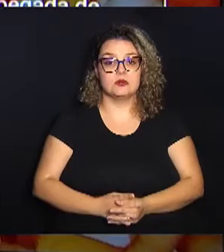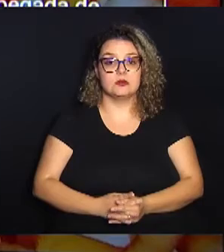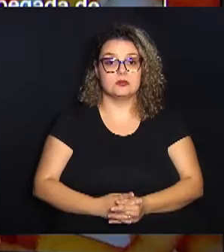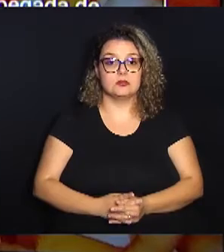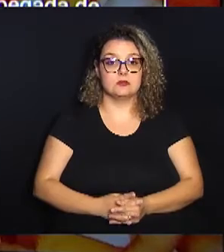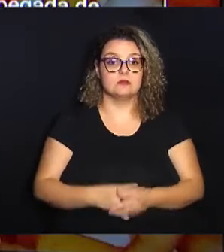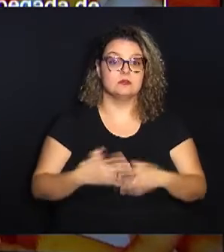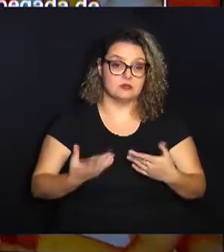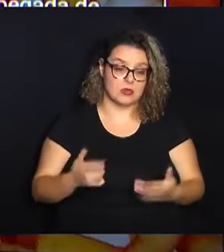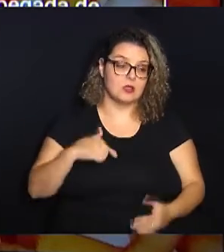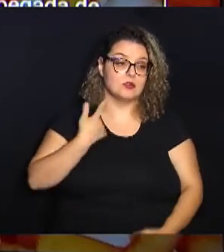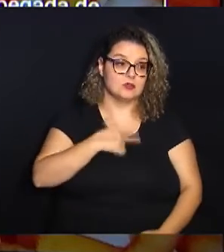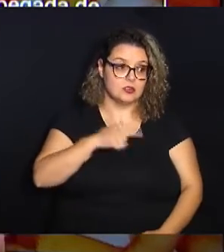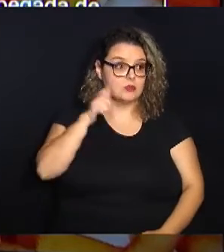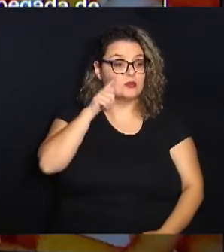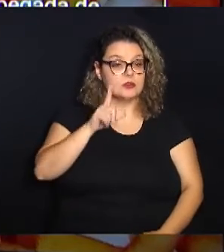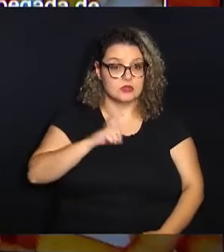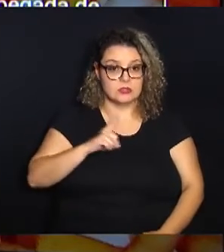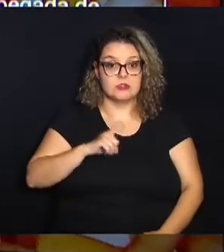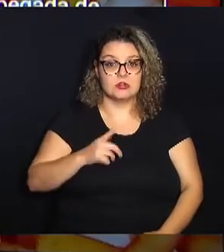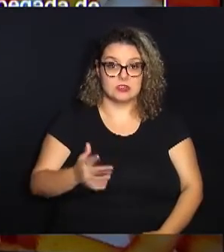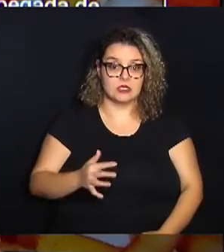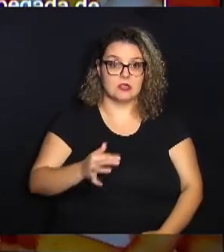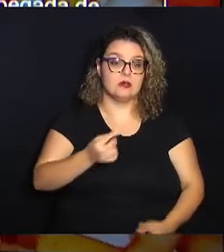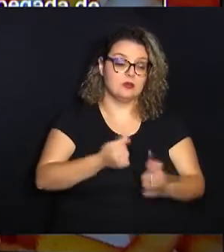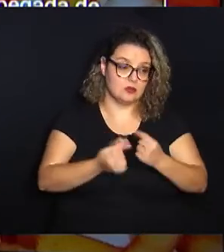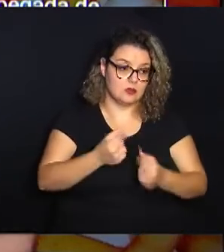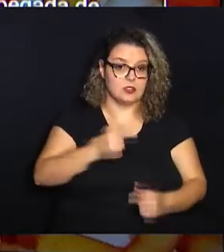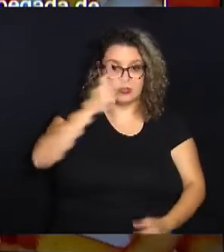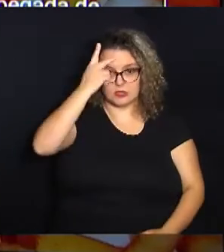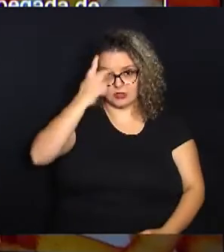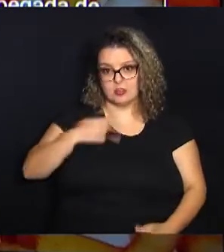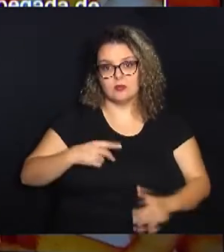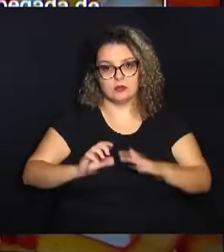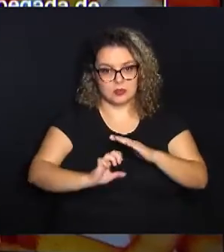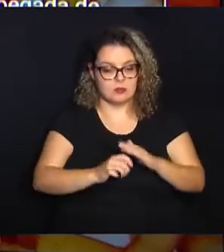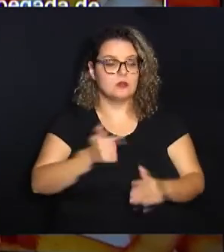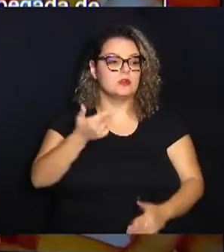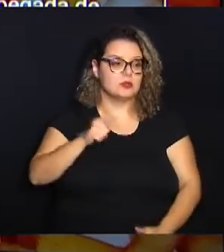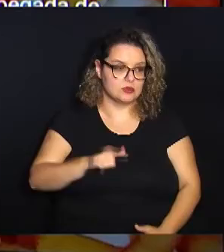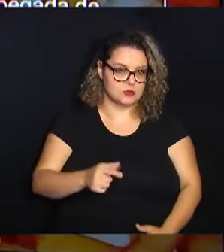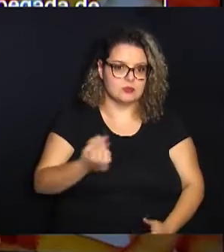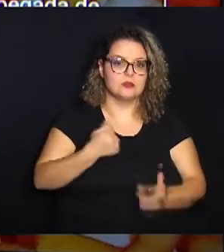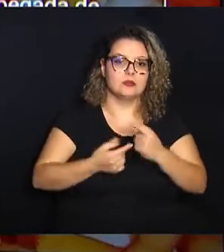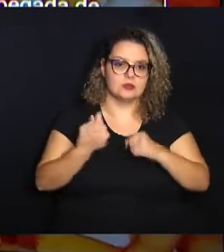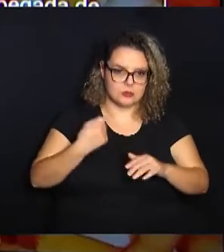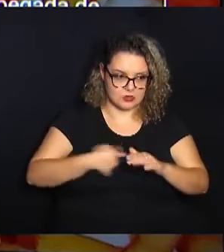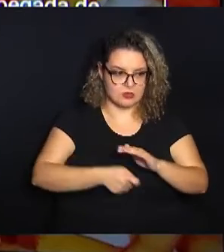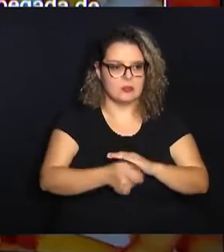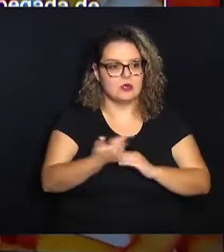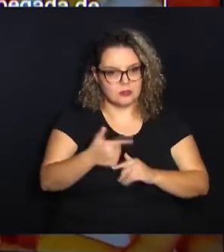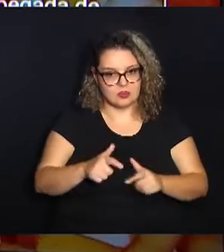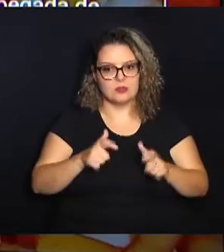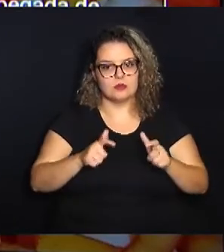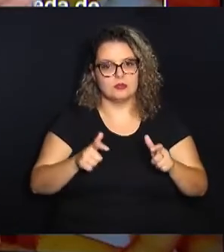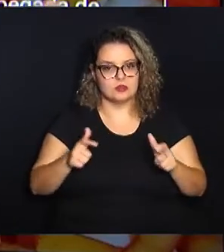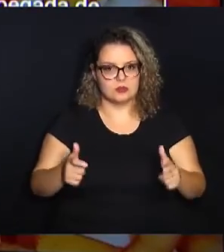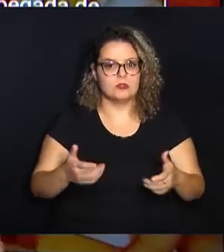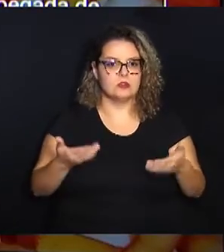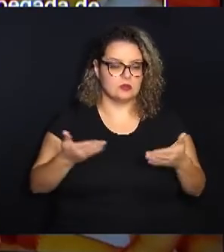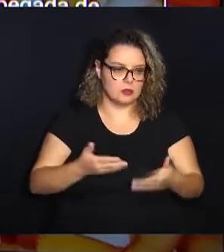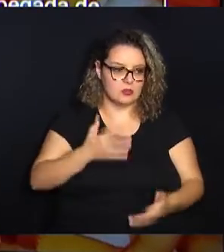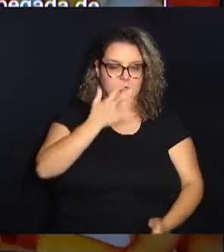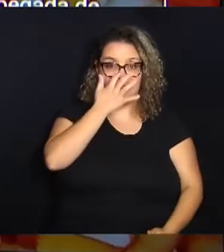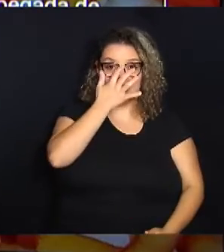a gente já consegue ter faturamento da própria empresa, que a gente continua reinvestindo e continua crescendo. Então, agora a gente